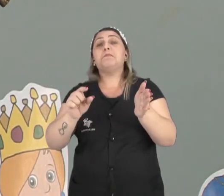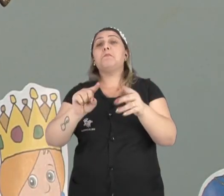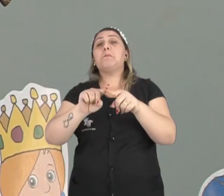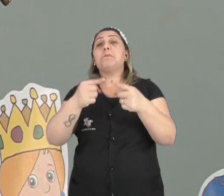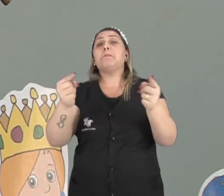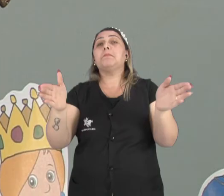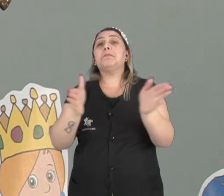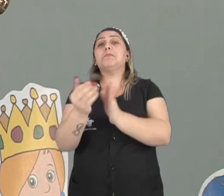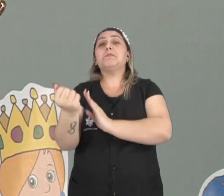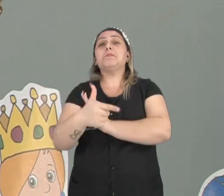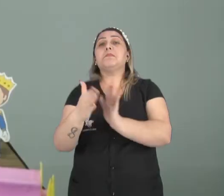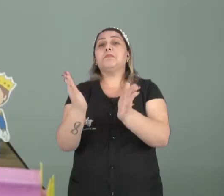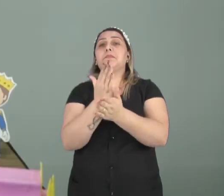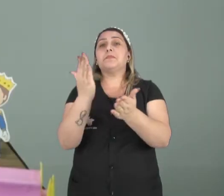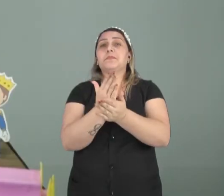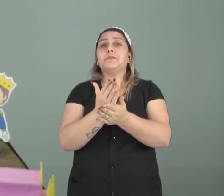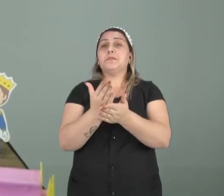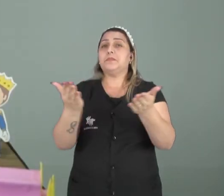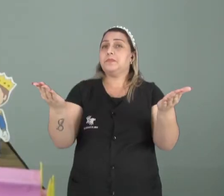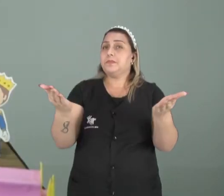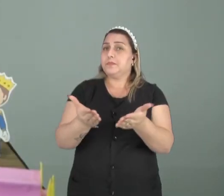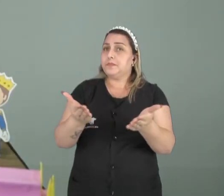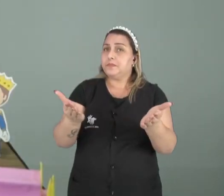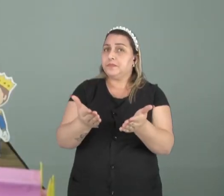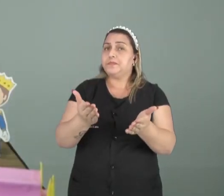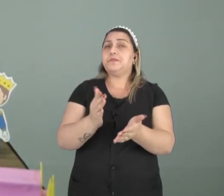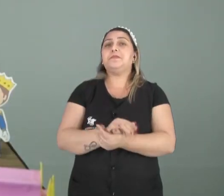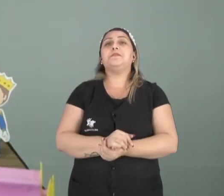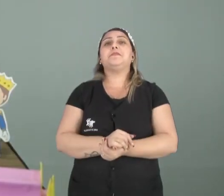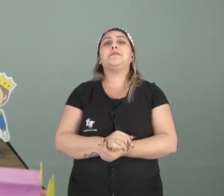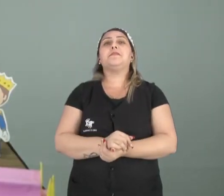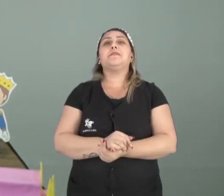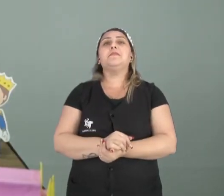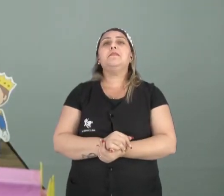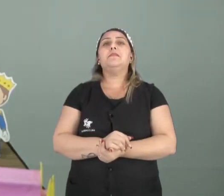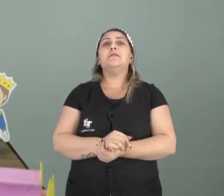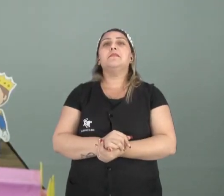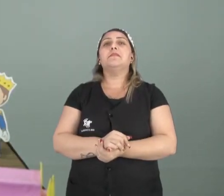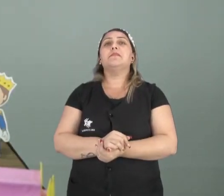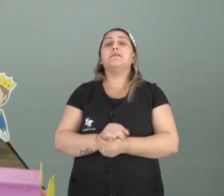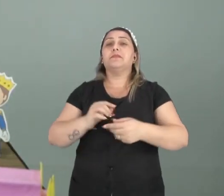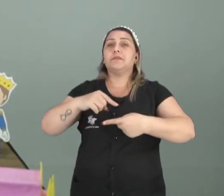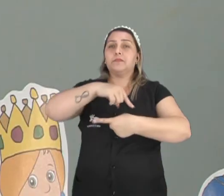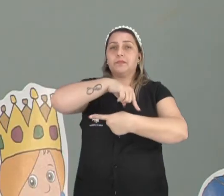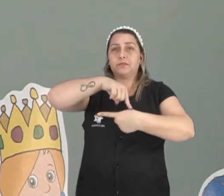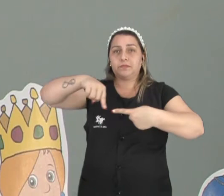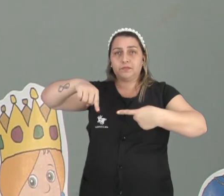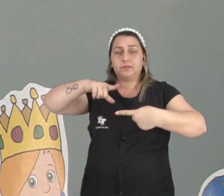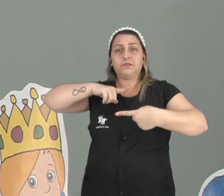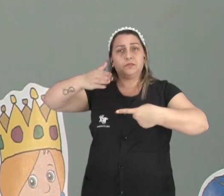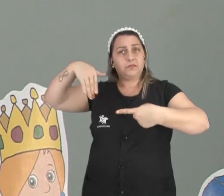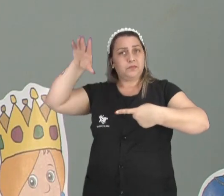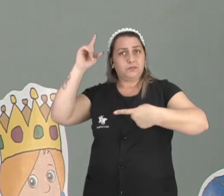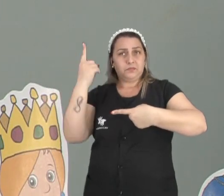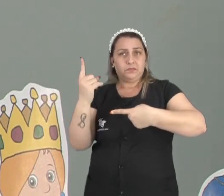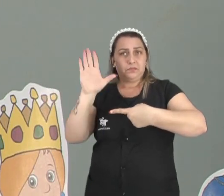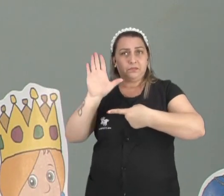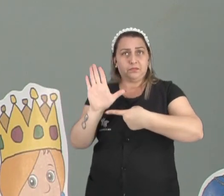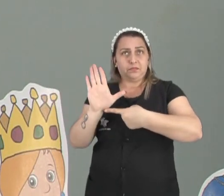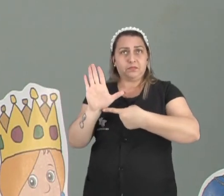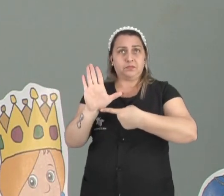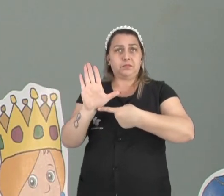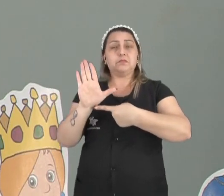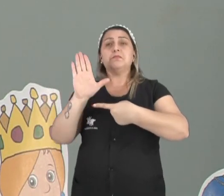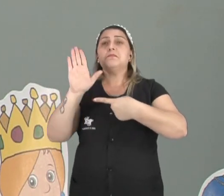caderno. Agora, crianças, será que esta medida tem mais de 1 palmo ou